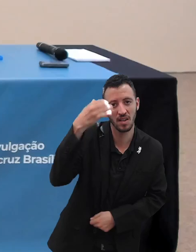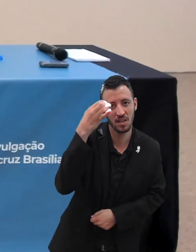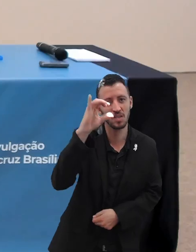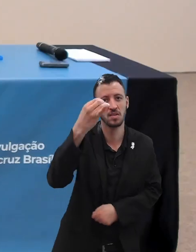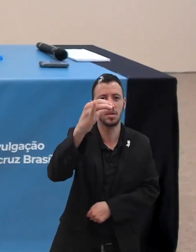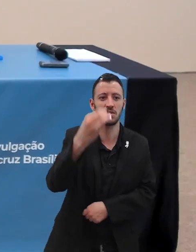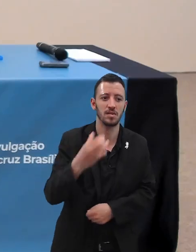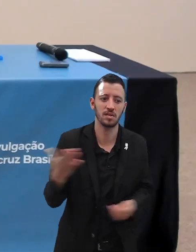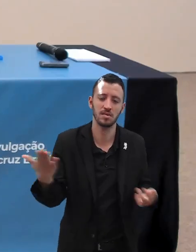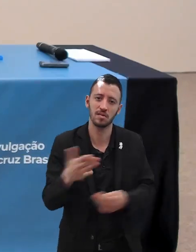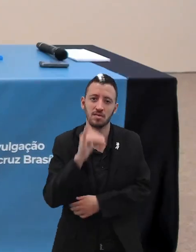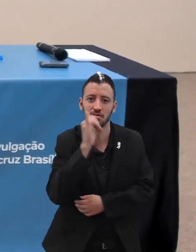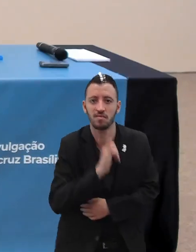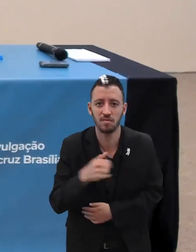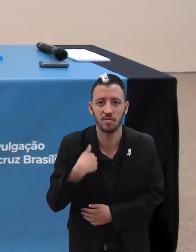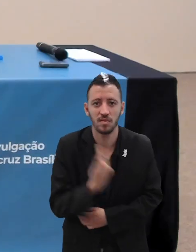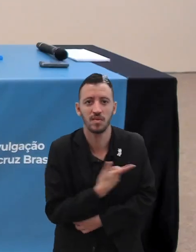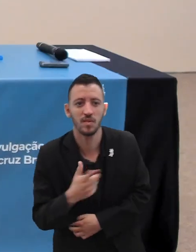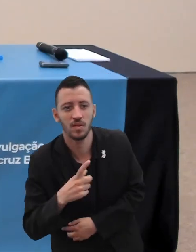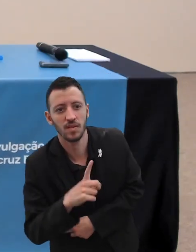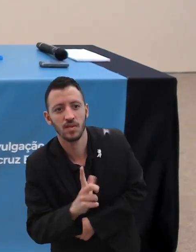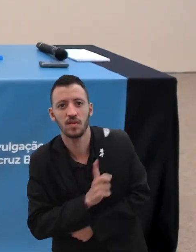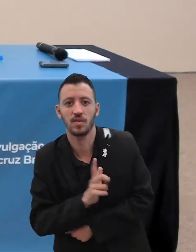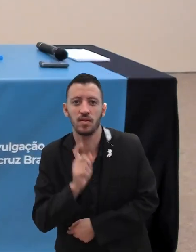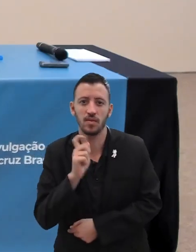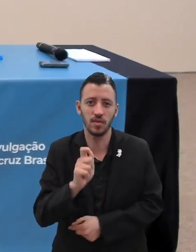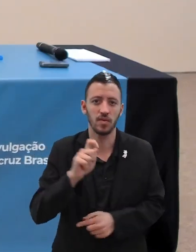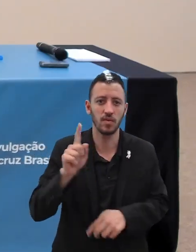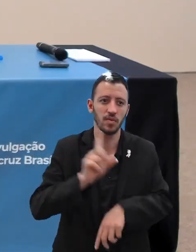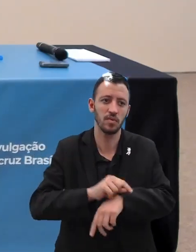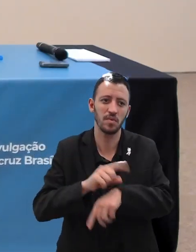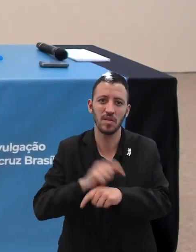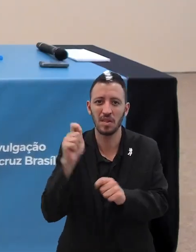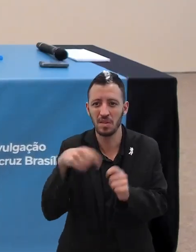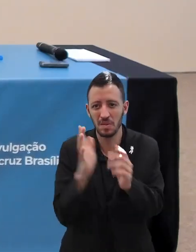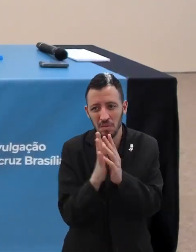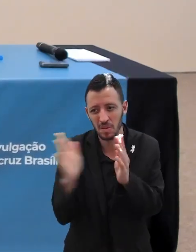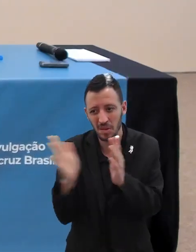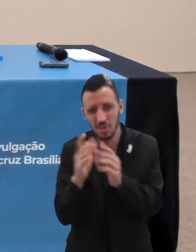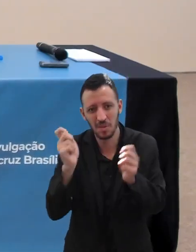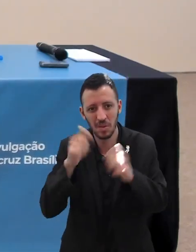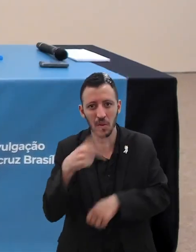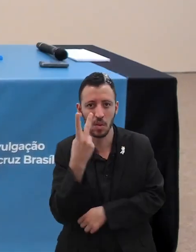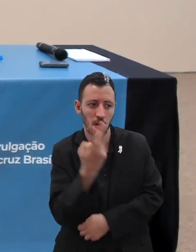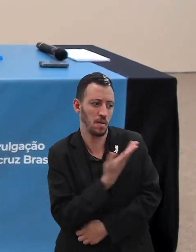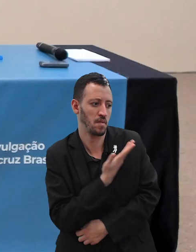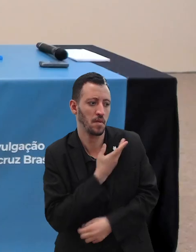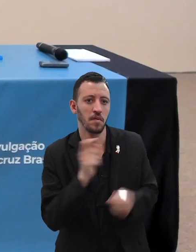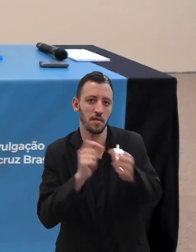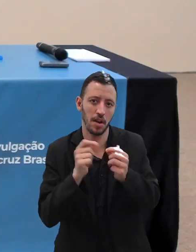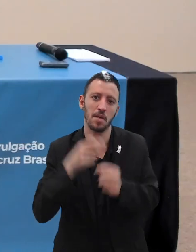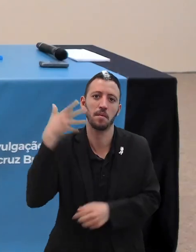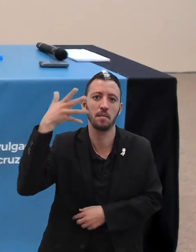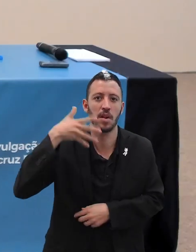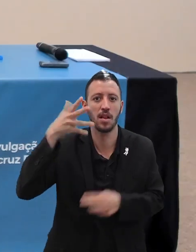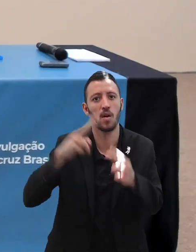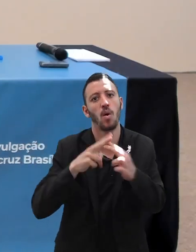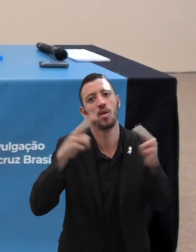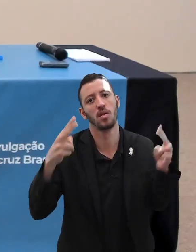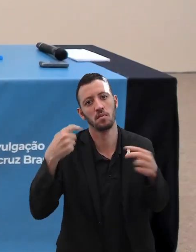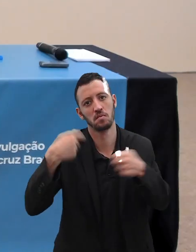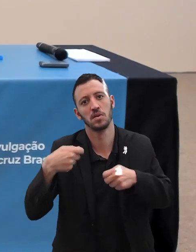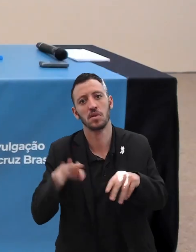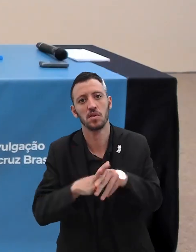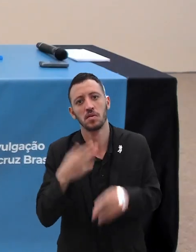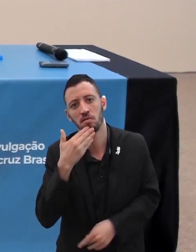científica. Infelizmente, a gente está com o tempo super estourado e a gente tem dois colegas que vão fazer palestra online. Então, o que eu